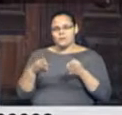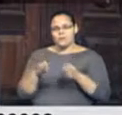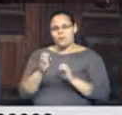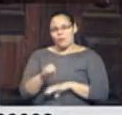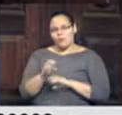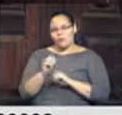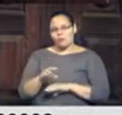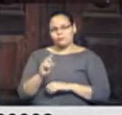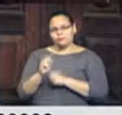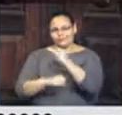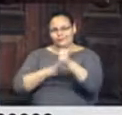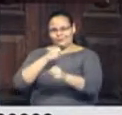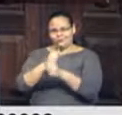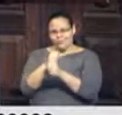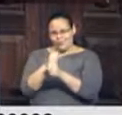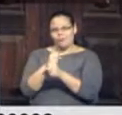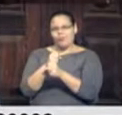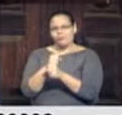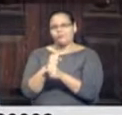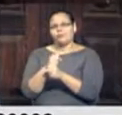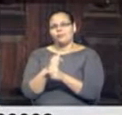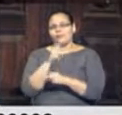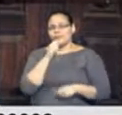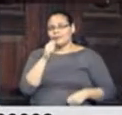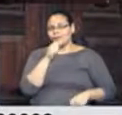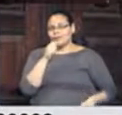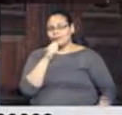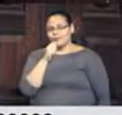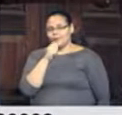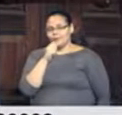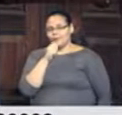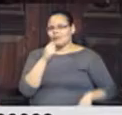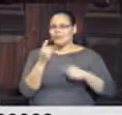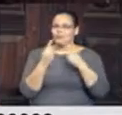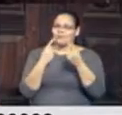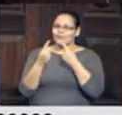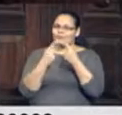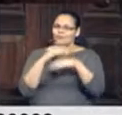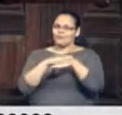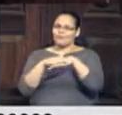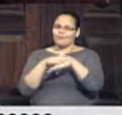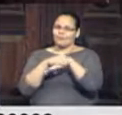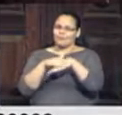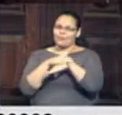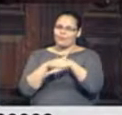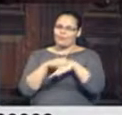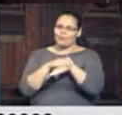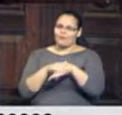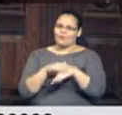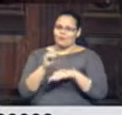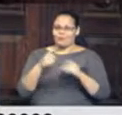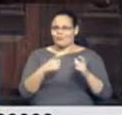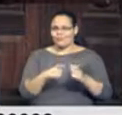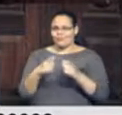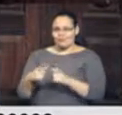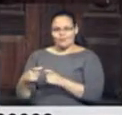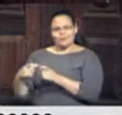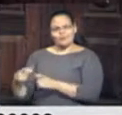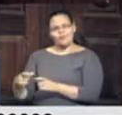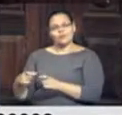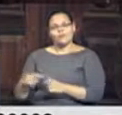ano letivo seguinte sem um grande diálogo com as comunidades. Ficou